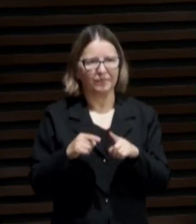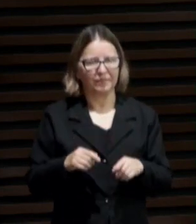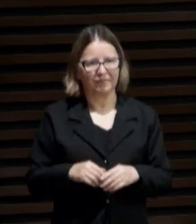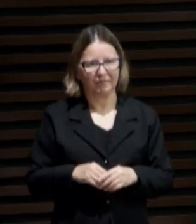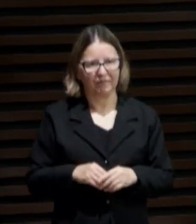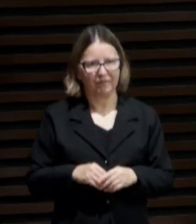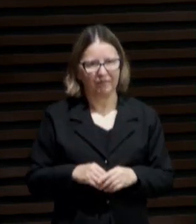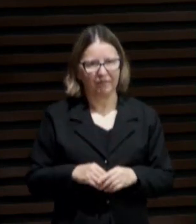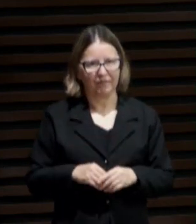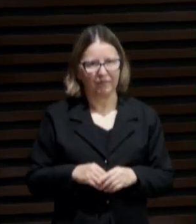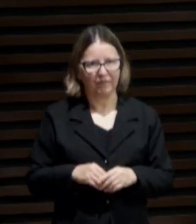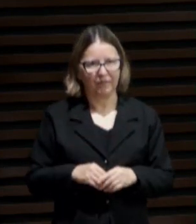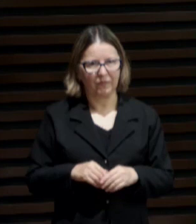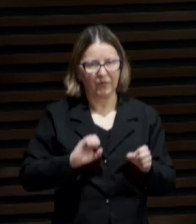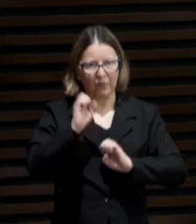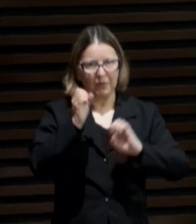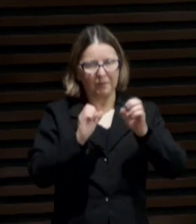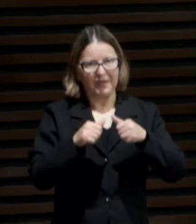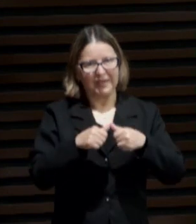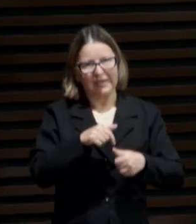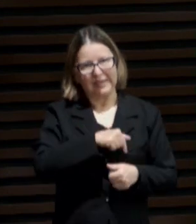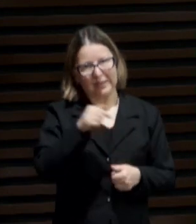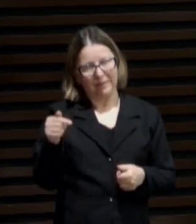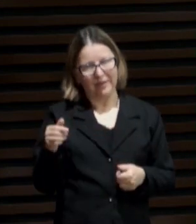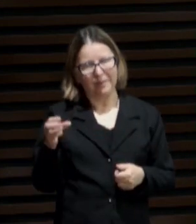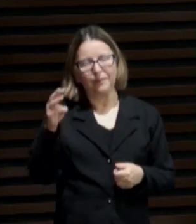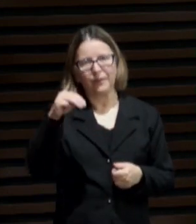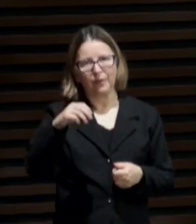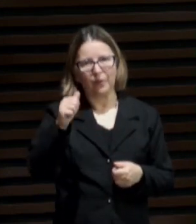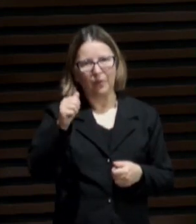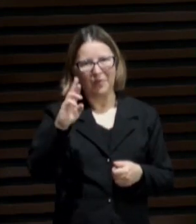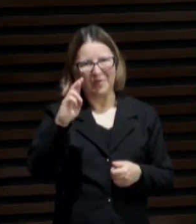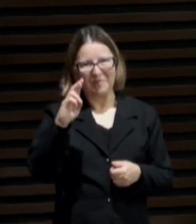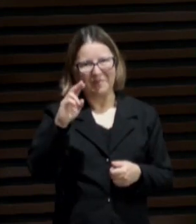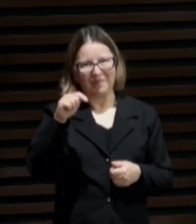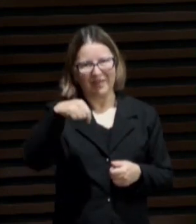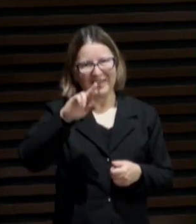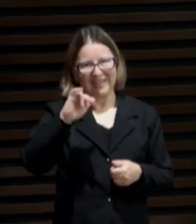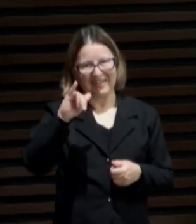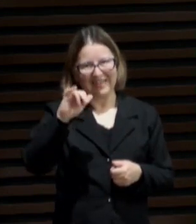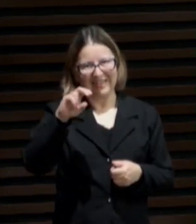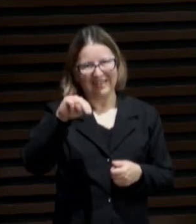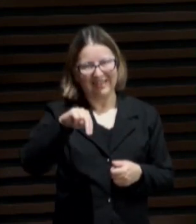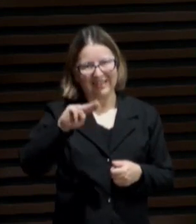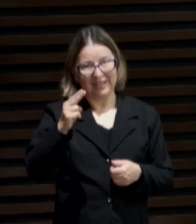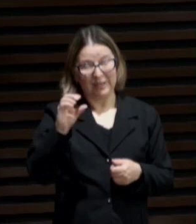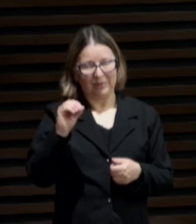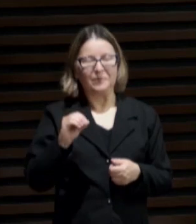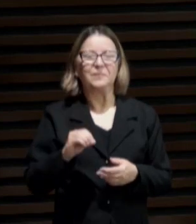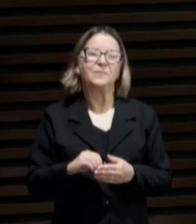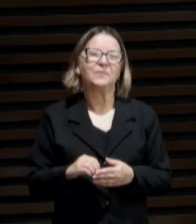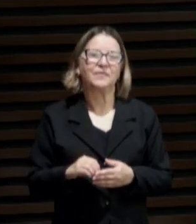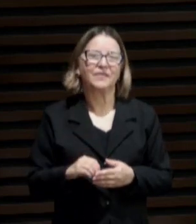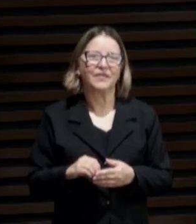Numa empresa essa semana, falando do Marquinho, eu falei, olha, o Marquinho, esse moço aí, ó, está aqui trabalhando com vocês. Ele